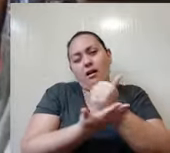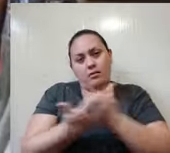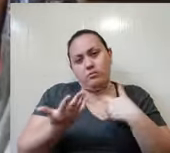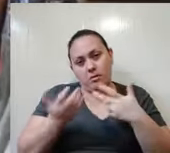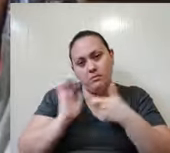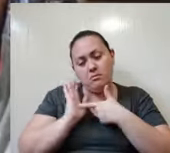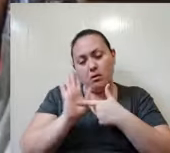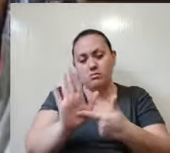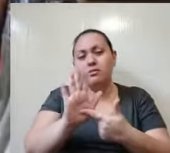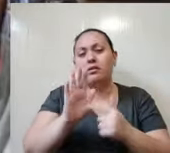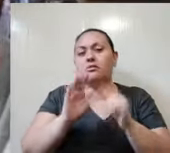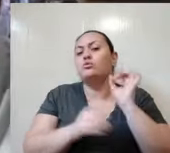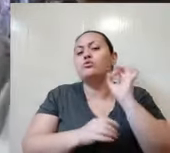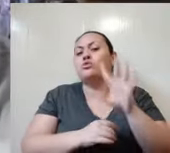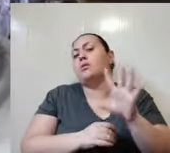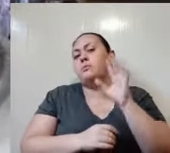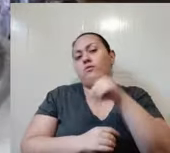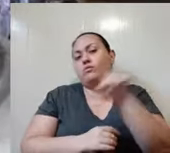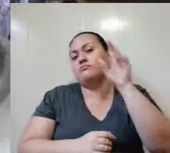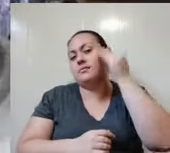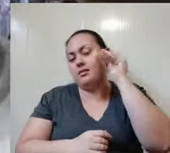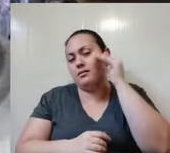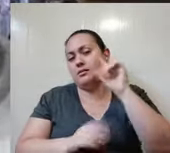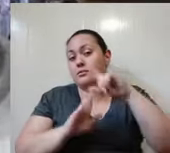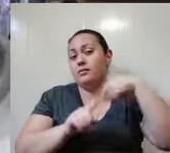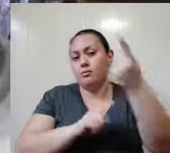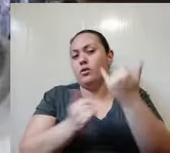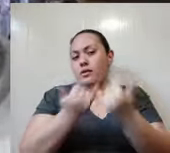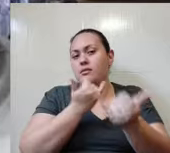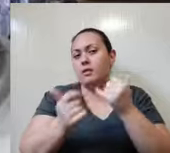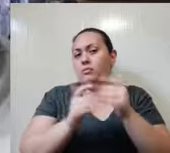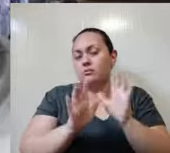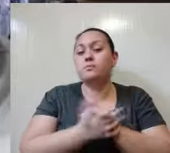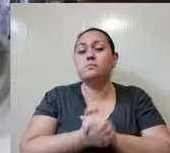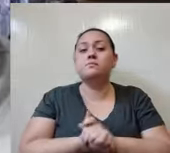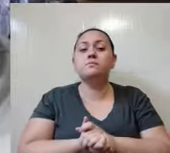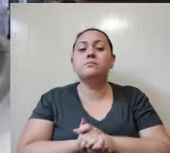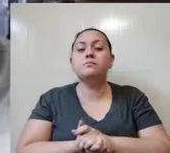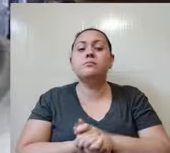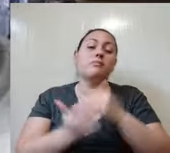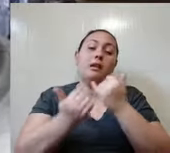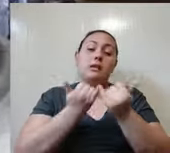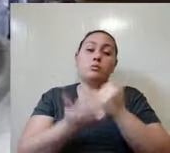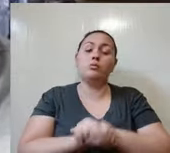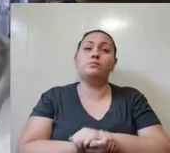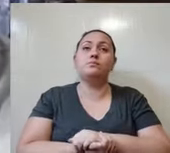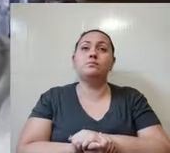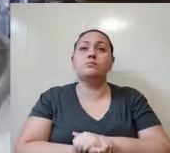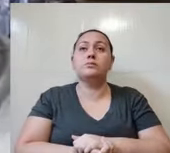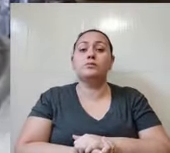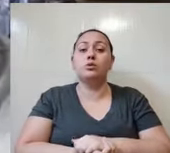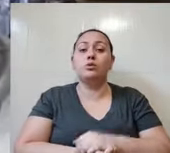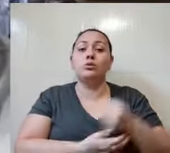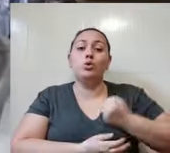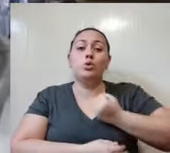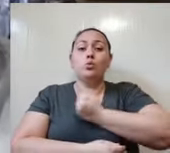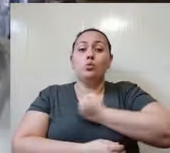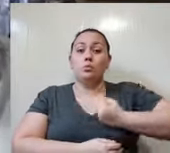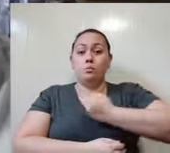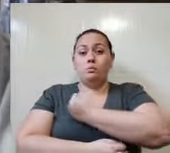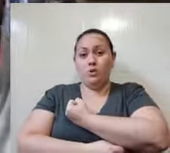mas para a gente poder usar como um exemplo maior depois, assim. Números não costumam ser muito amigos